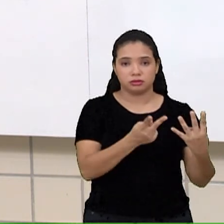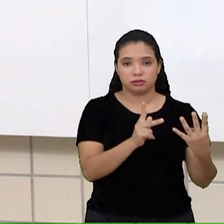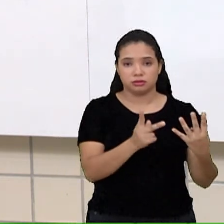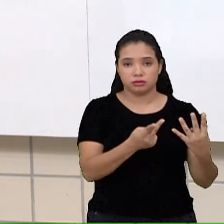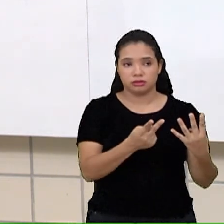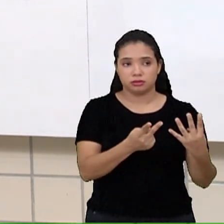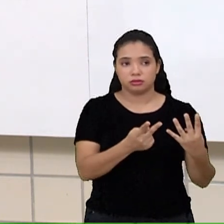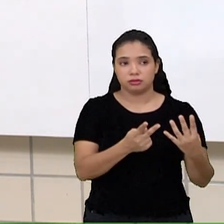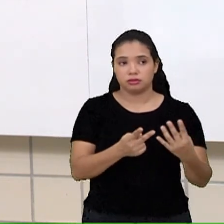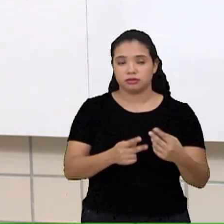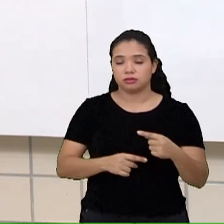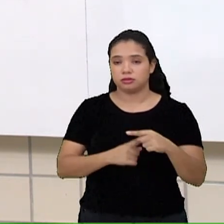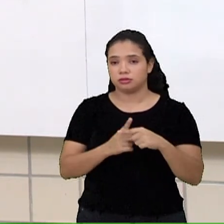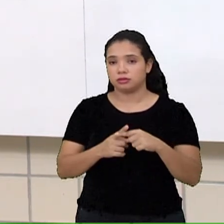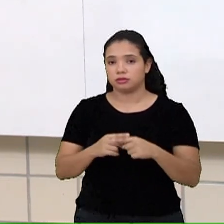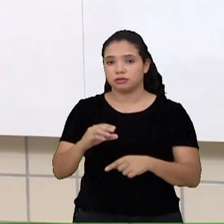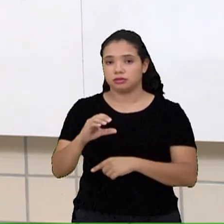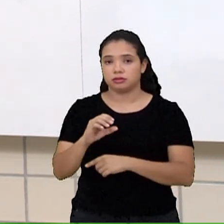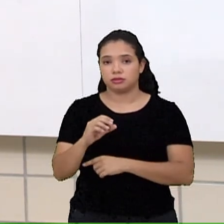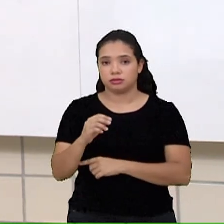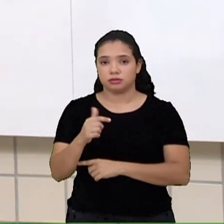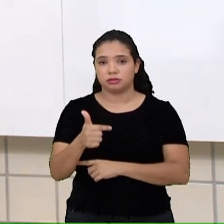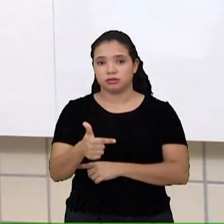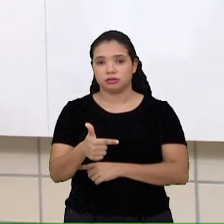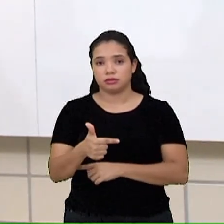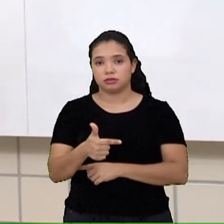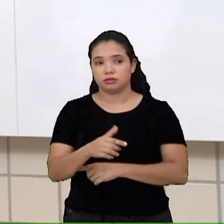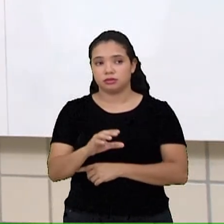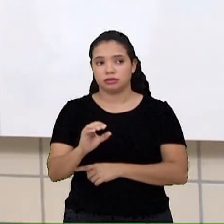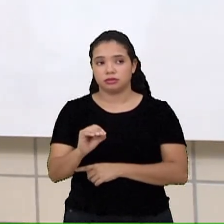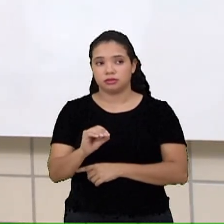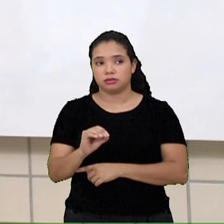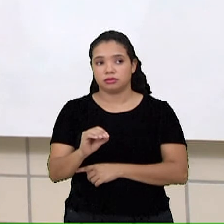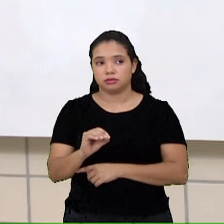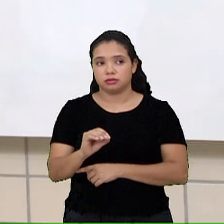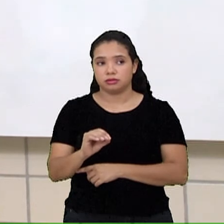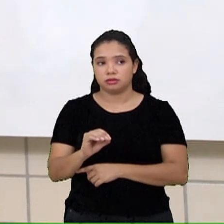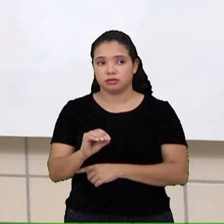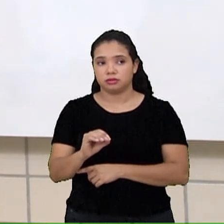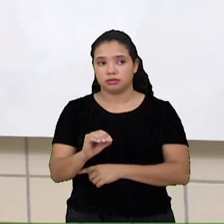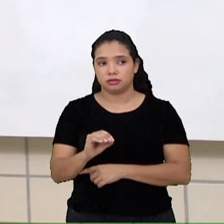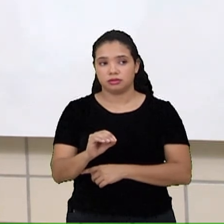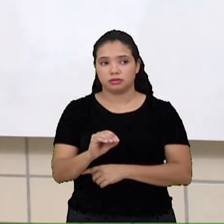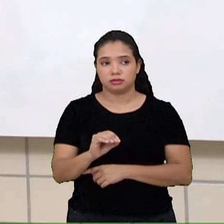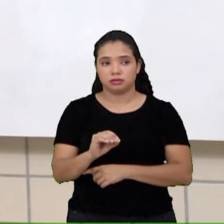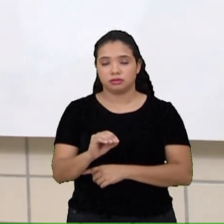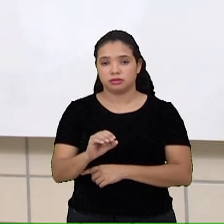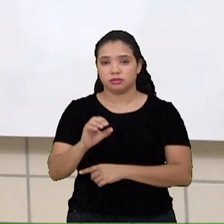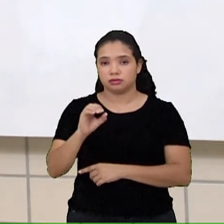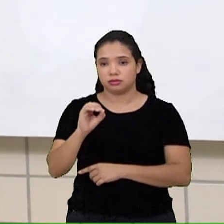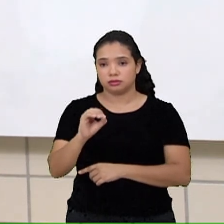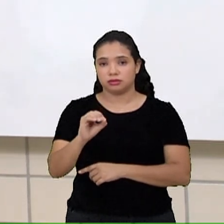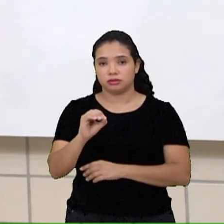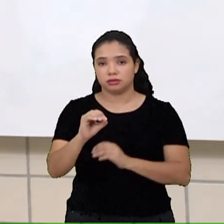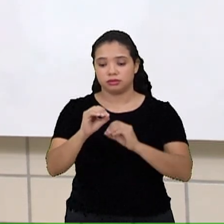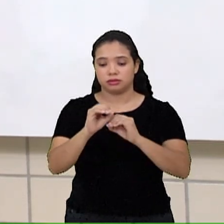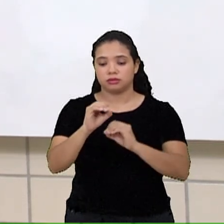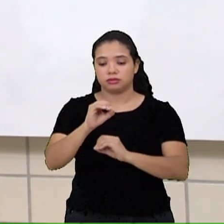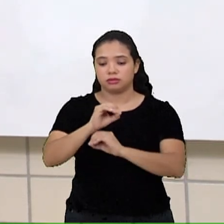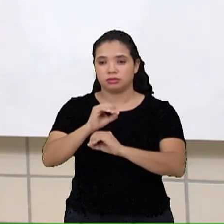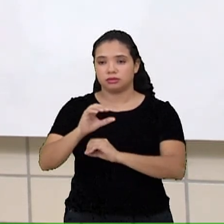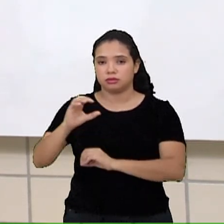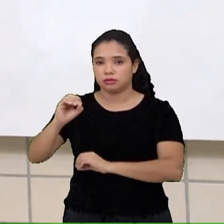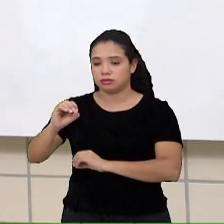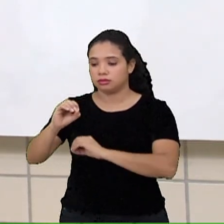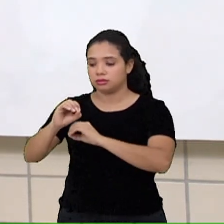hidrogênio, 2 átomos de oxigênio. Então, eu vou ter o quê? 2 moléculas de H2O, que elas já estão